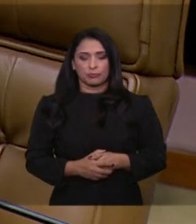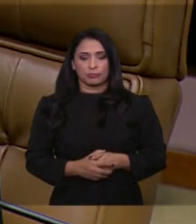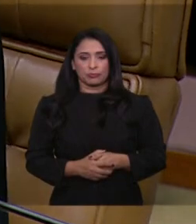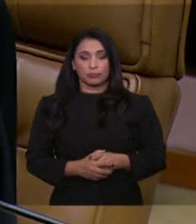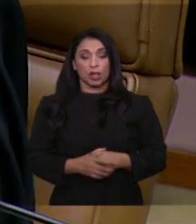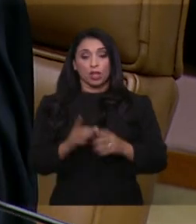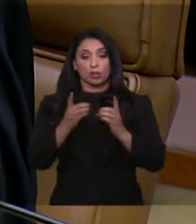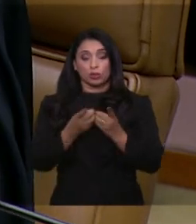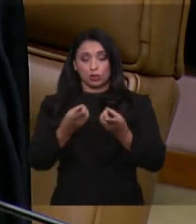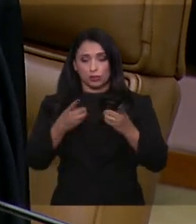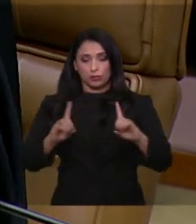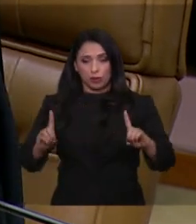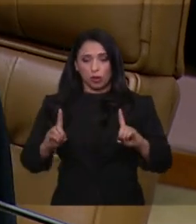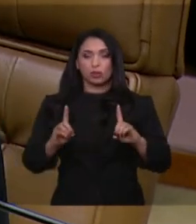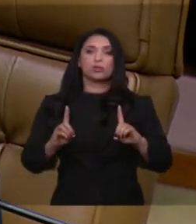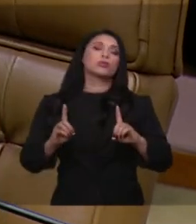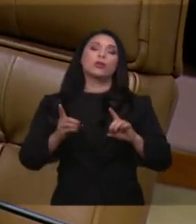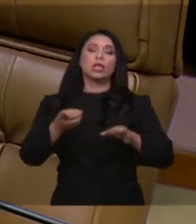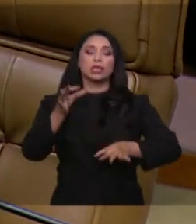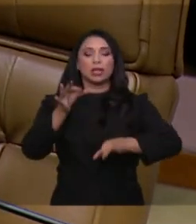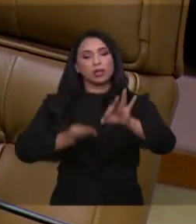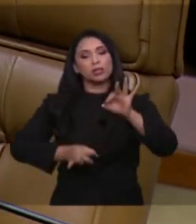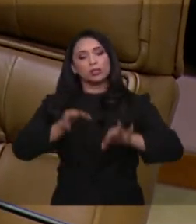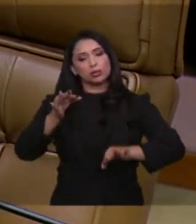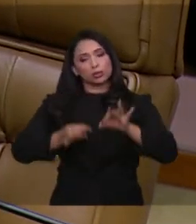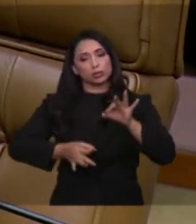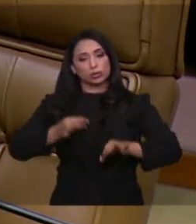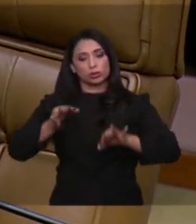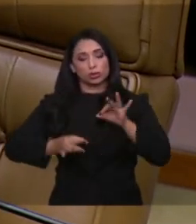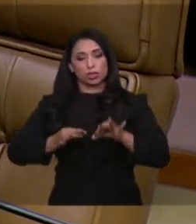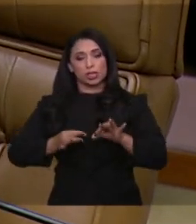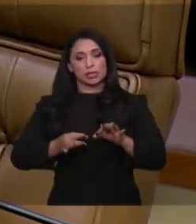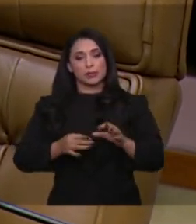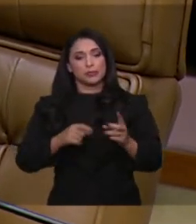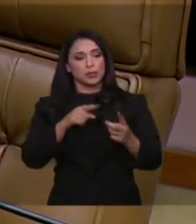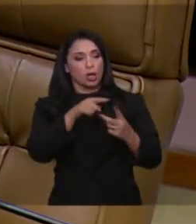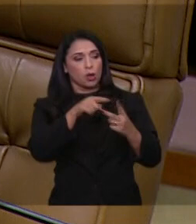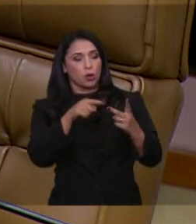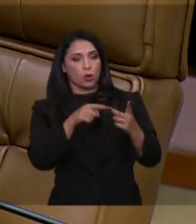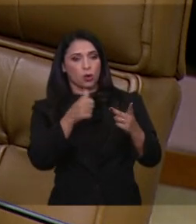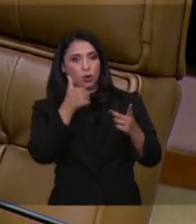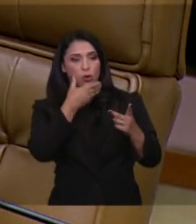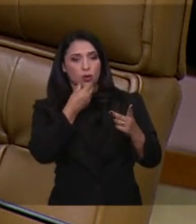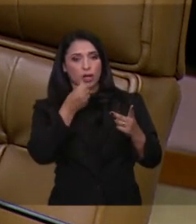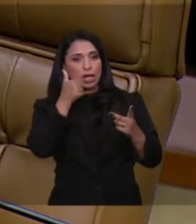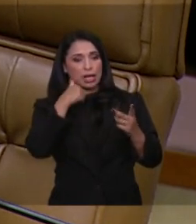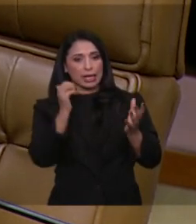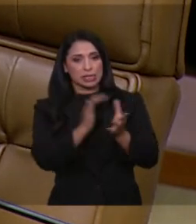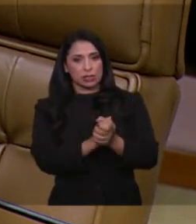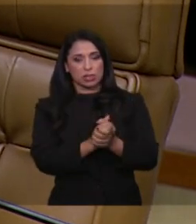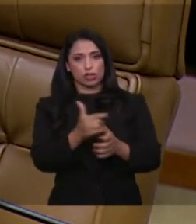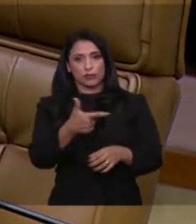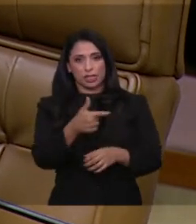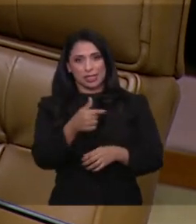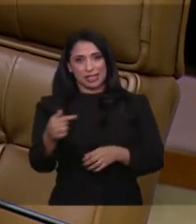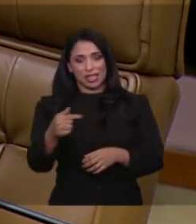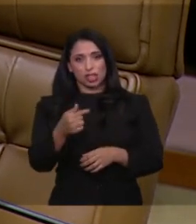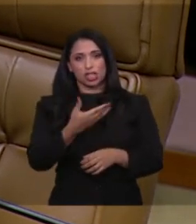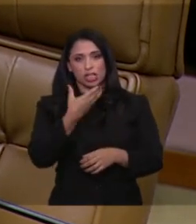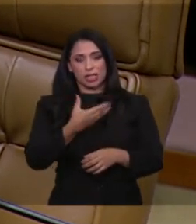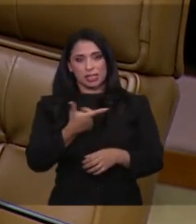de divórcio litigioso, afirmando que o casal constituiu um matrimônio em 27 de dezembro de